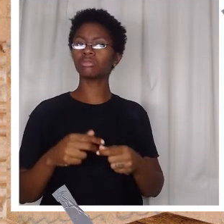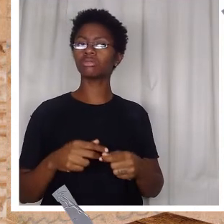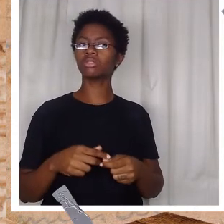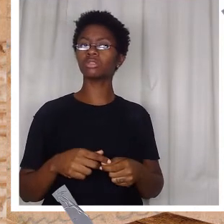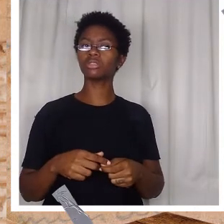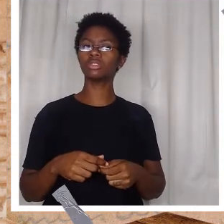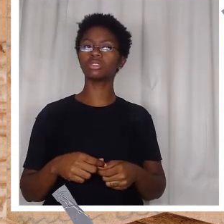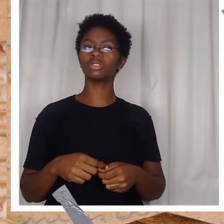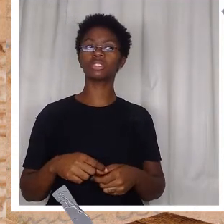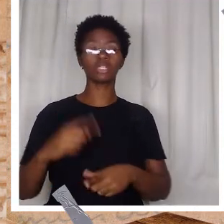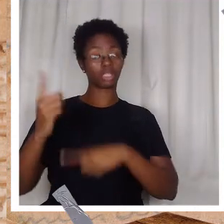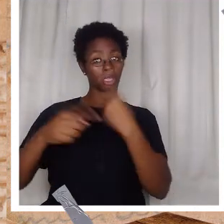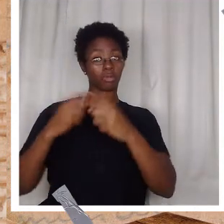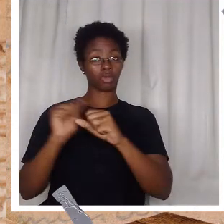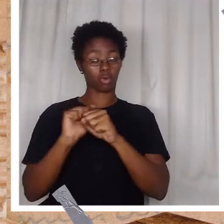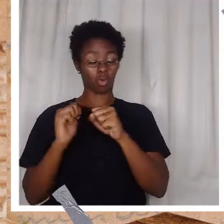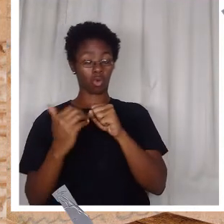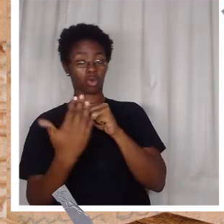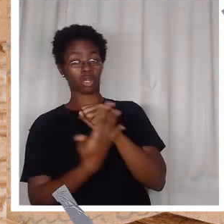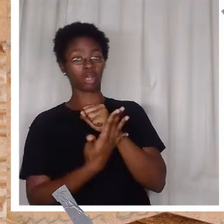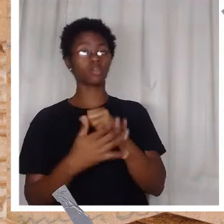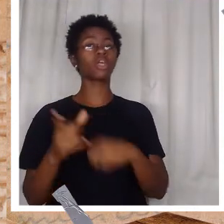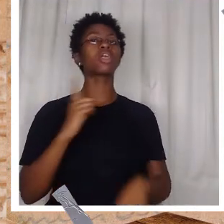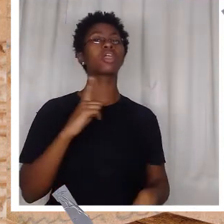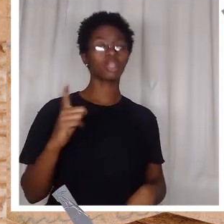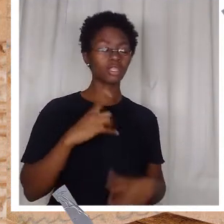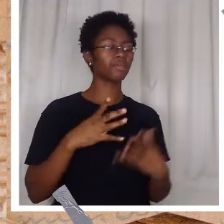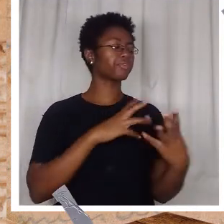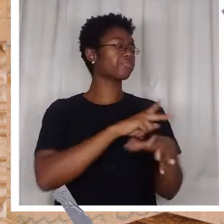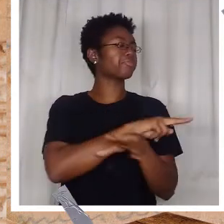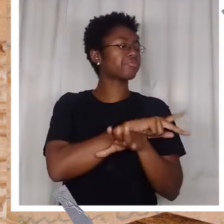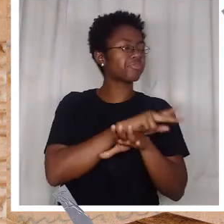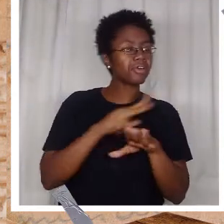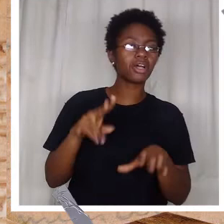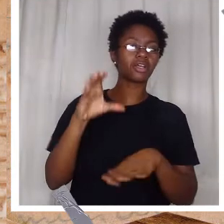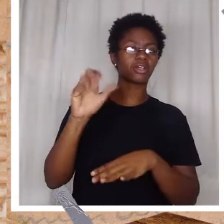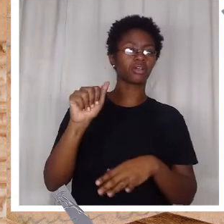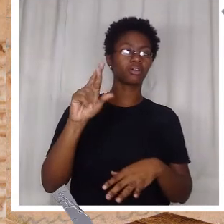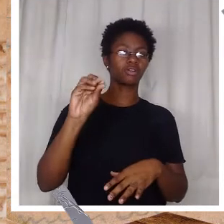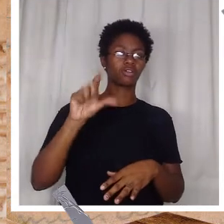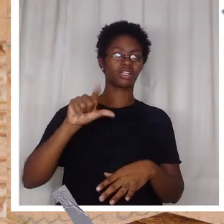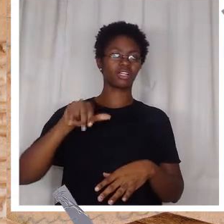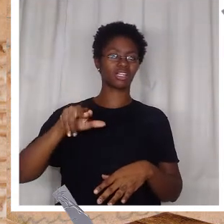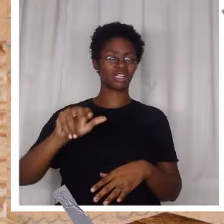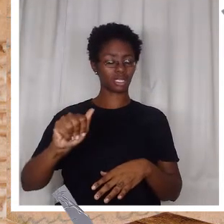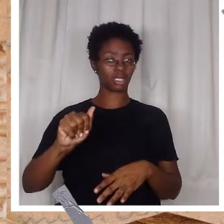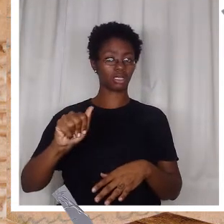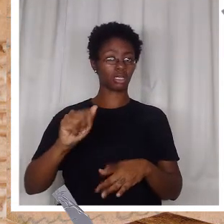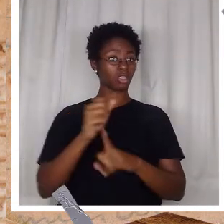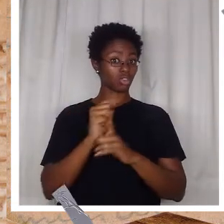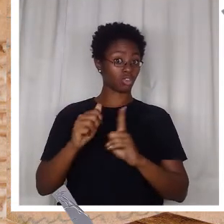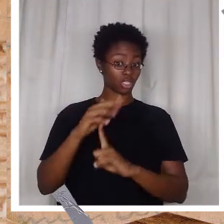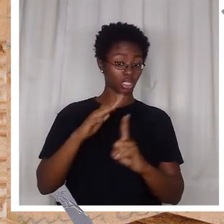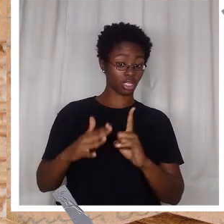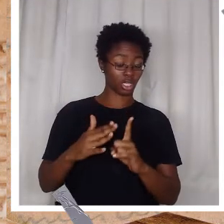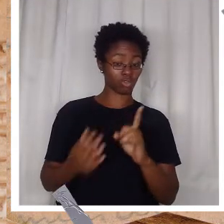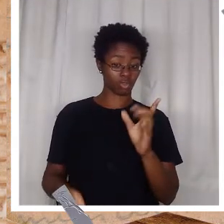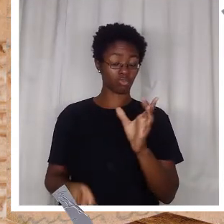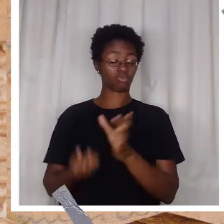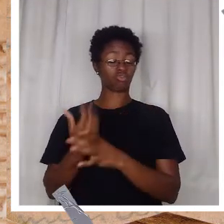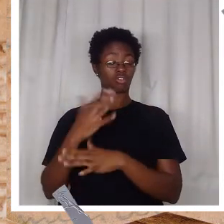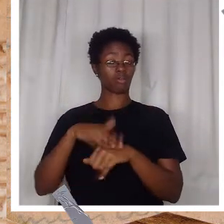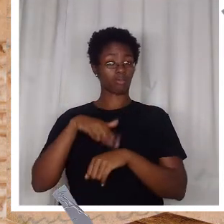E após a pandemia, haverão muitas Carolinas. Não só a sociedade vai gerar a